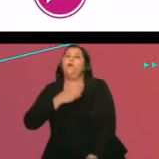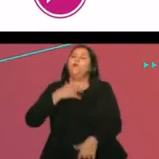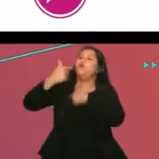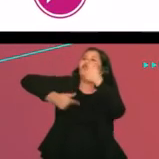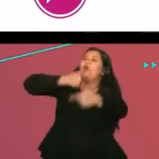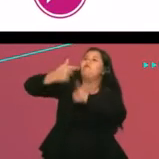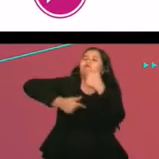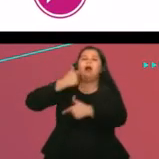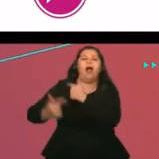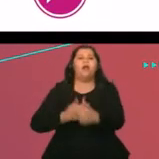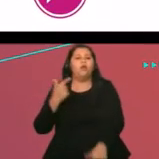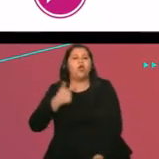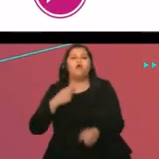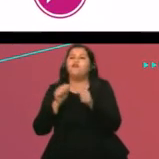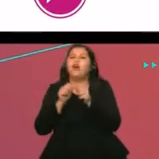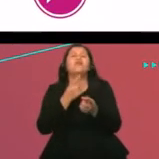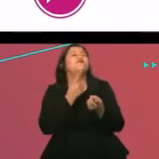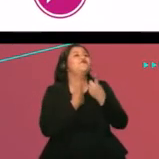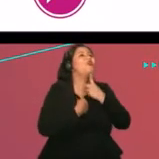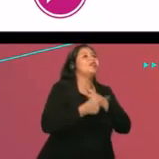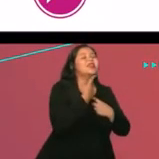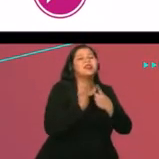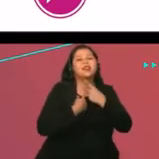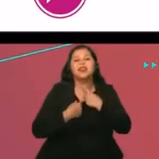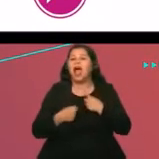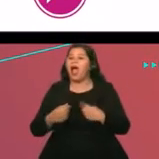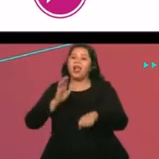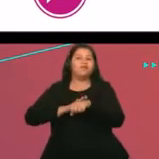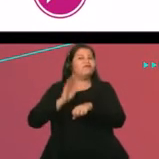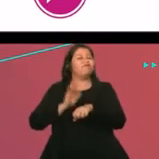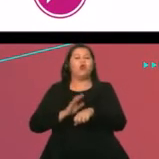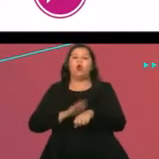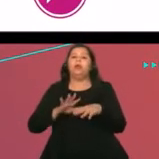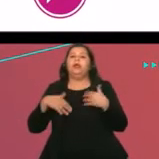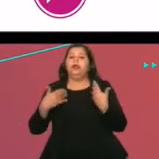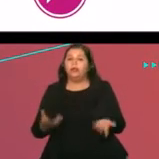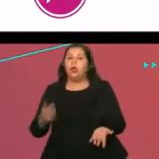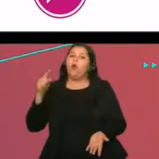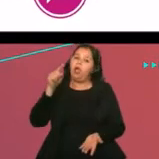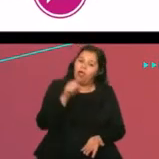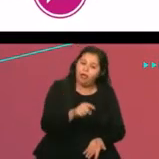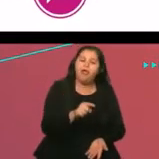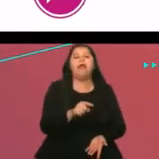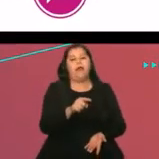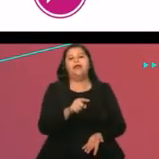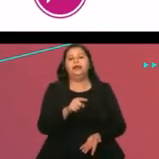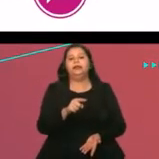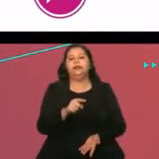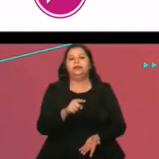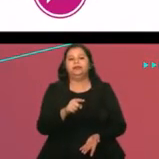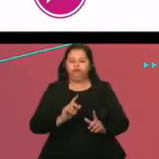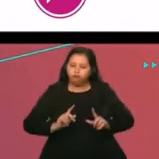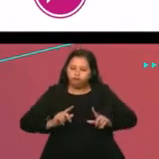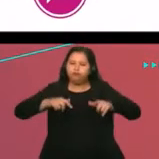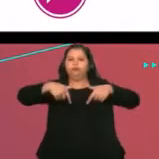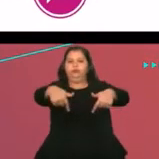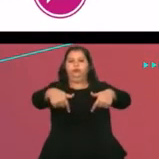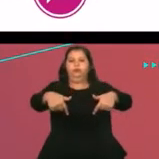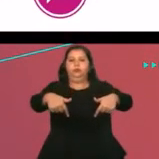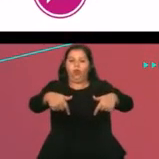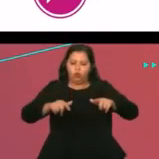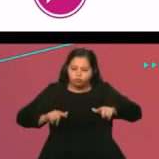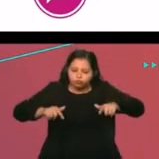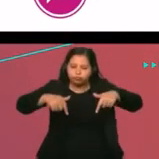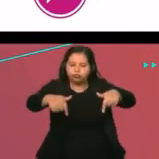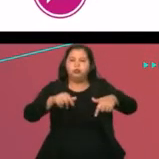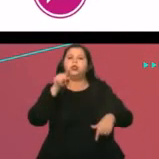faço eu faço isso com muita vontade então é esse o Elvis ocupacional mas se